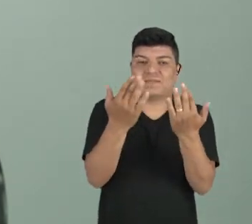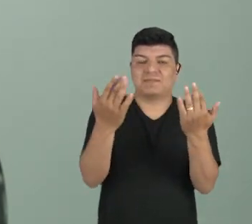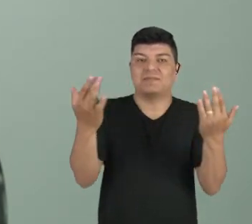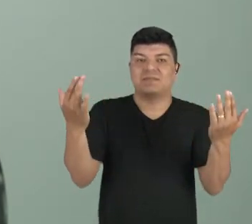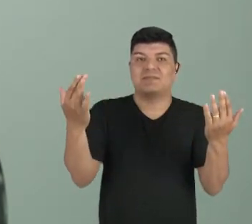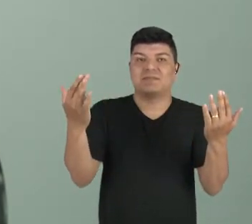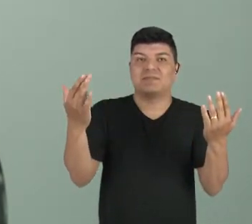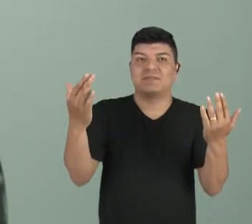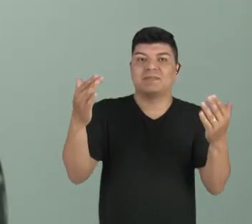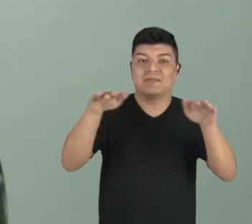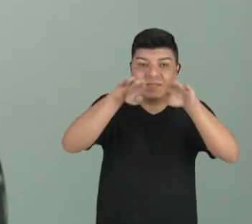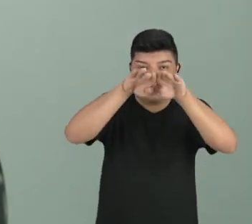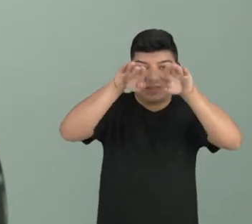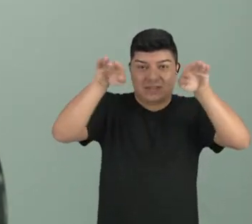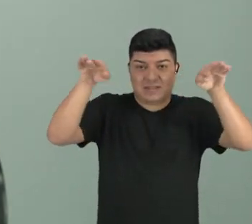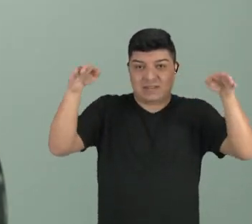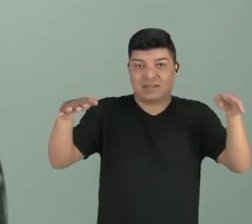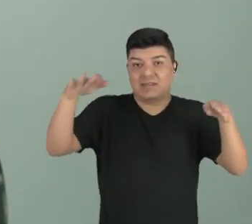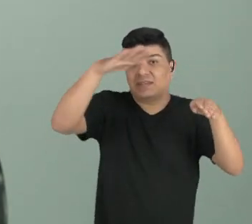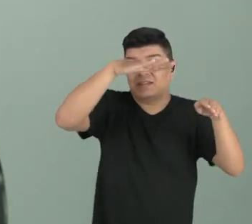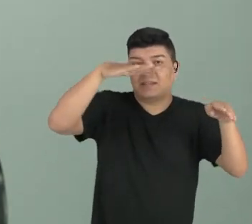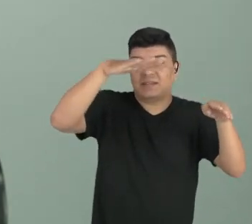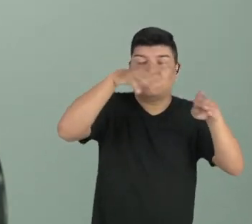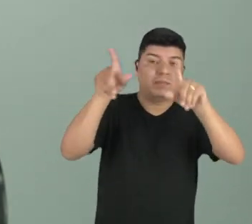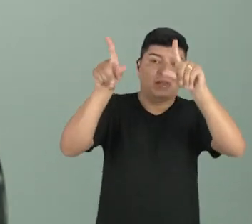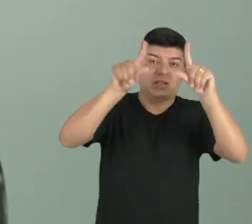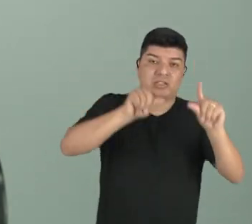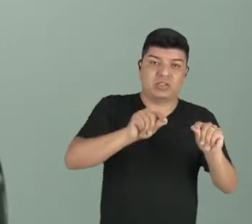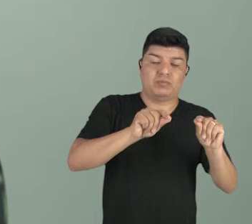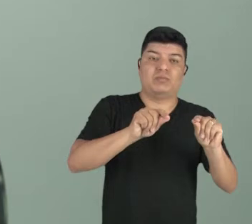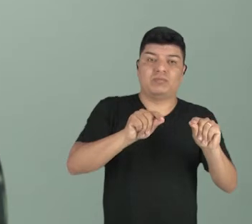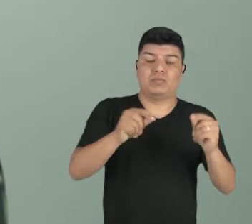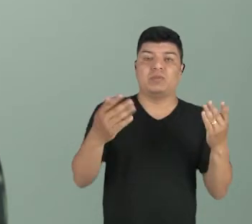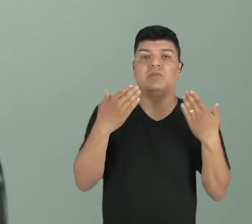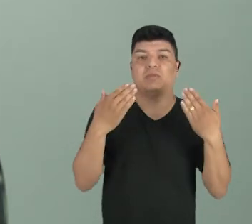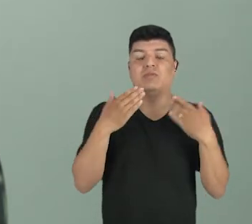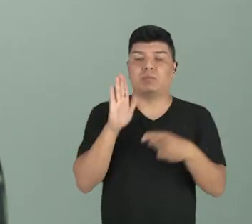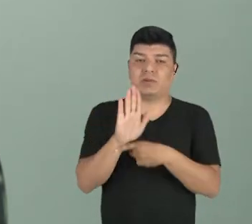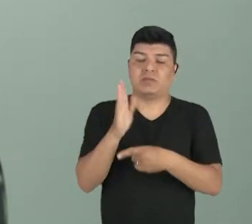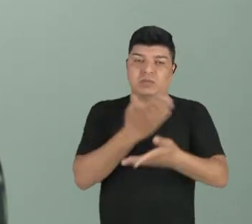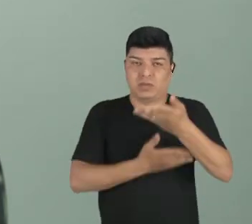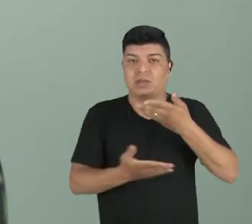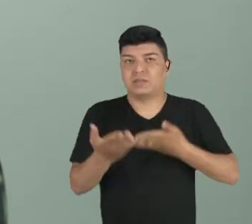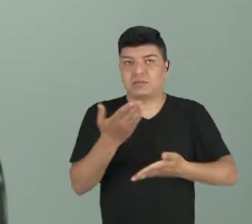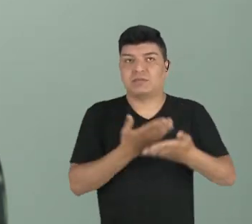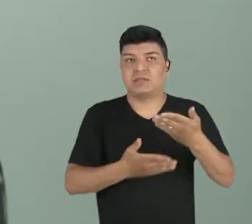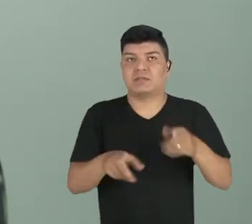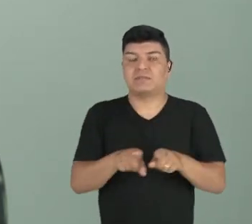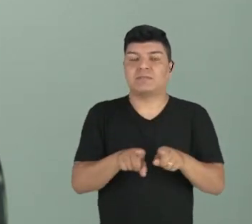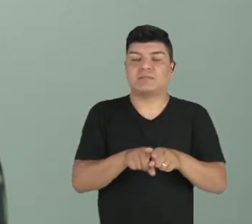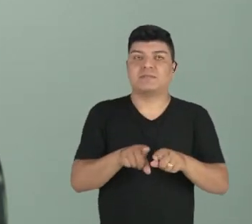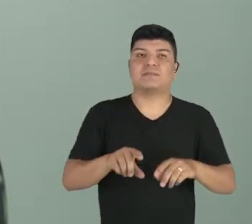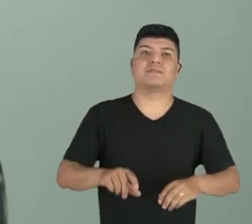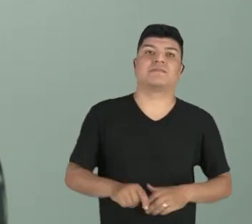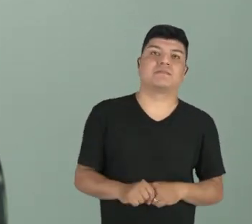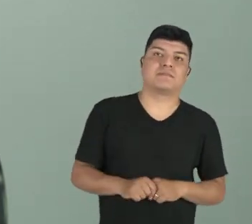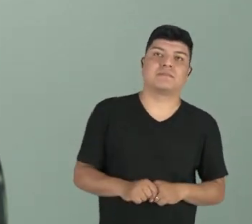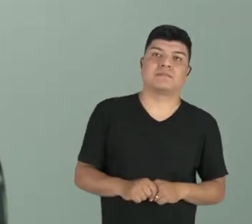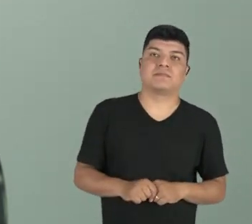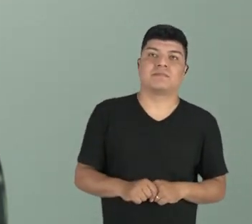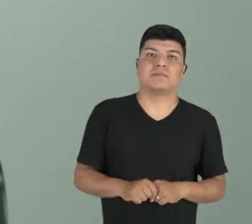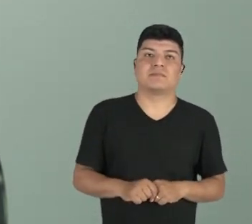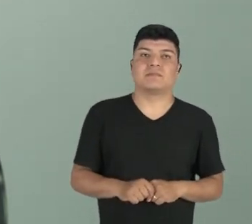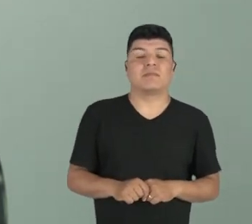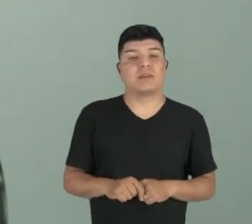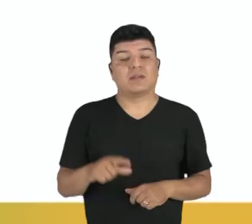na parte da laje em cima, para diminuir também esse calor, para ajudar a circulação também, tá bom? Nós temos